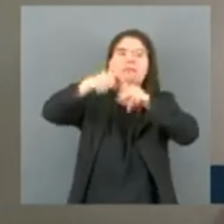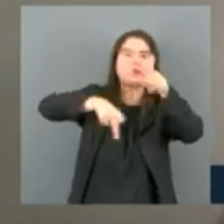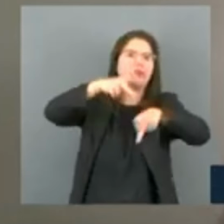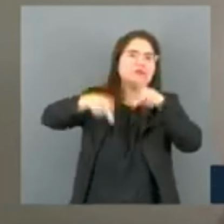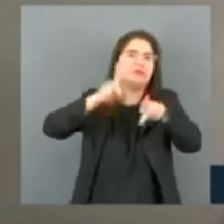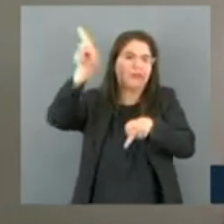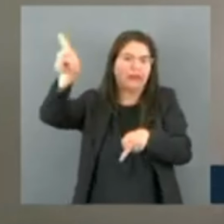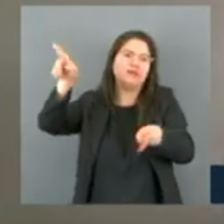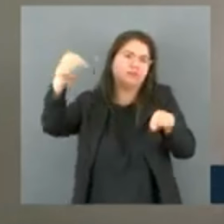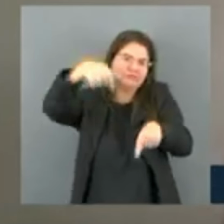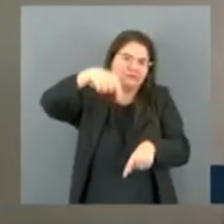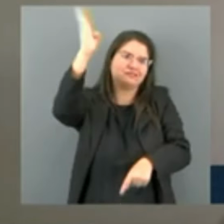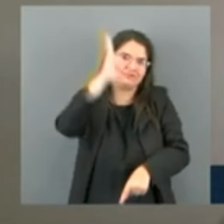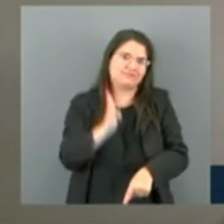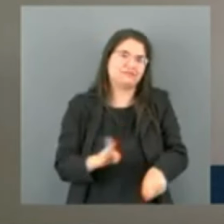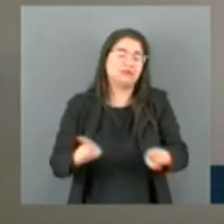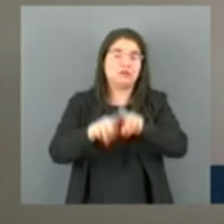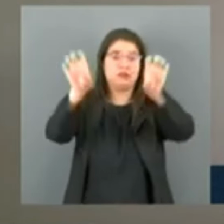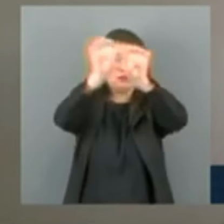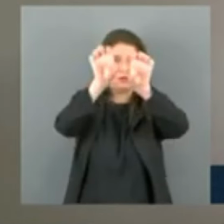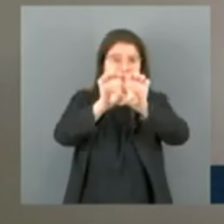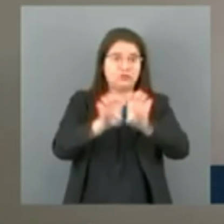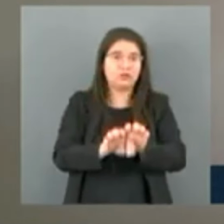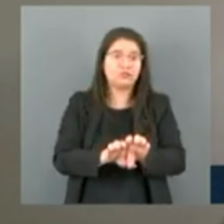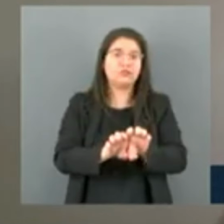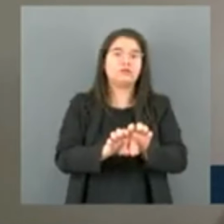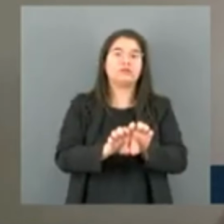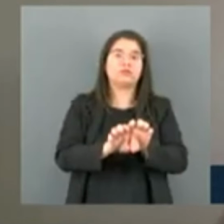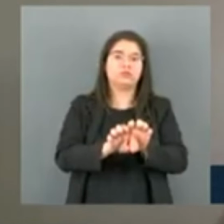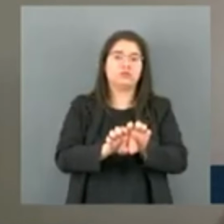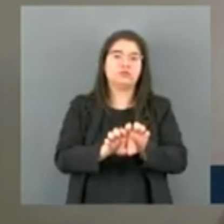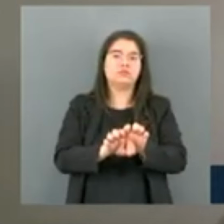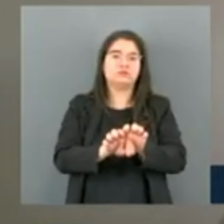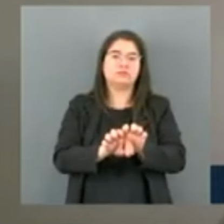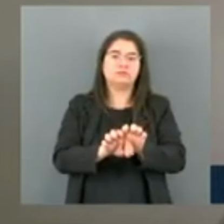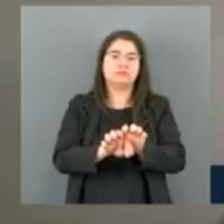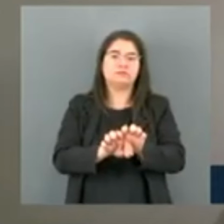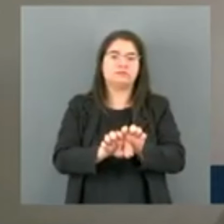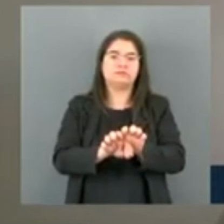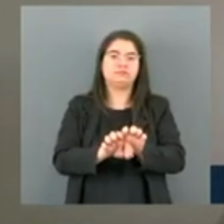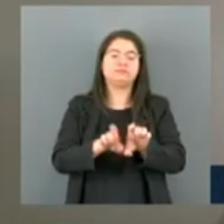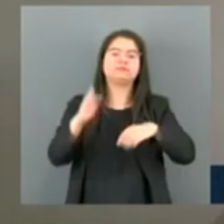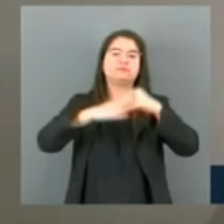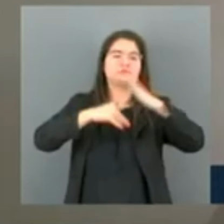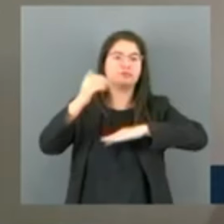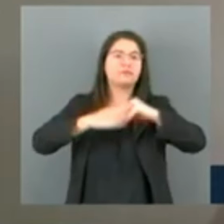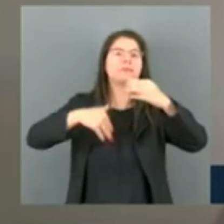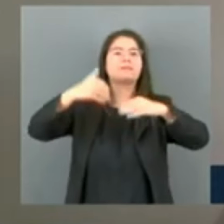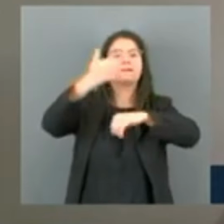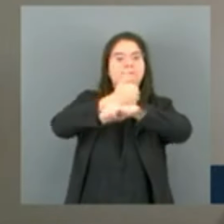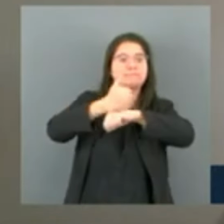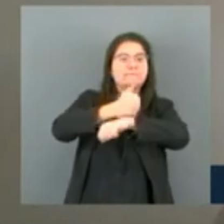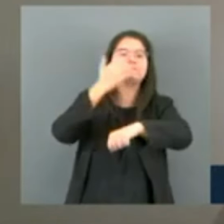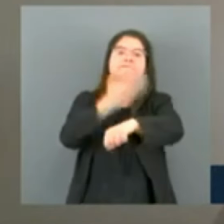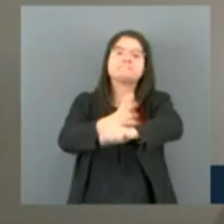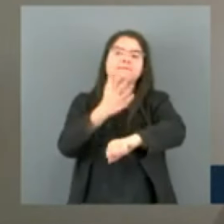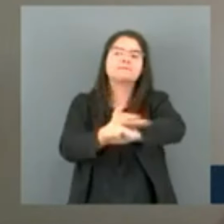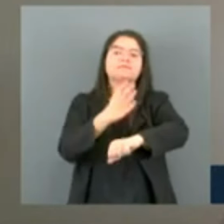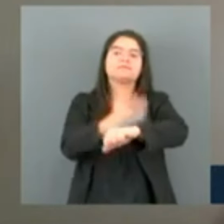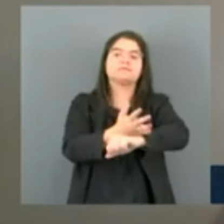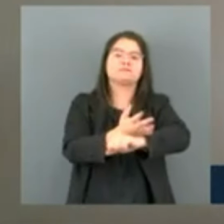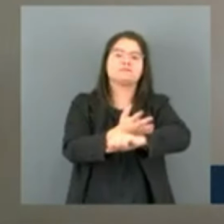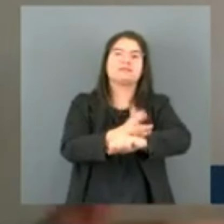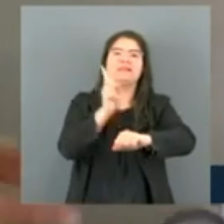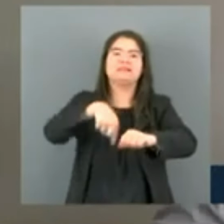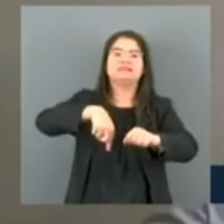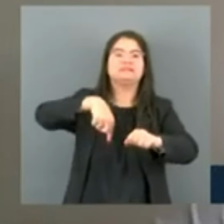diferente, né, a nossa estrutura, a nossa prática, eu estou na ponta, amparando aí alunos na sua prática profissional, e a gente vê que seria um verdadeiro